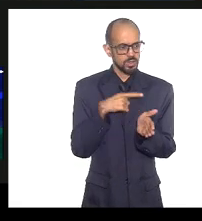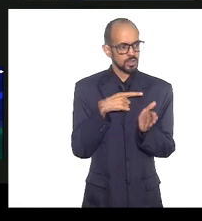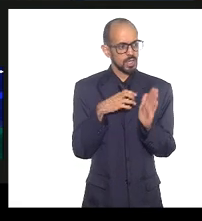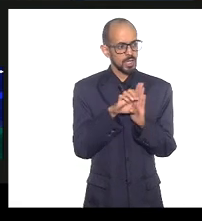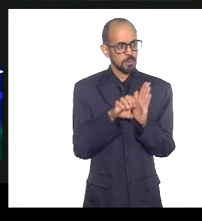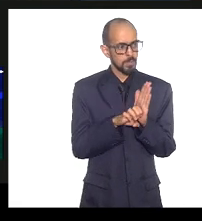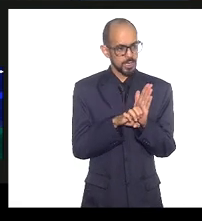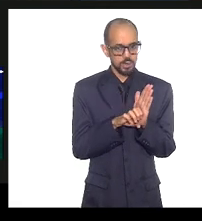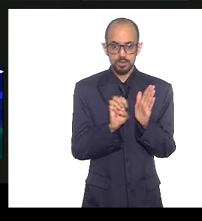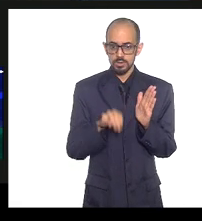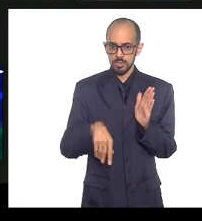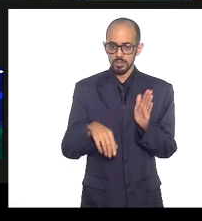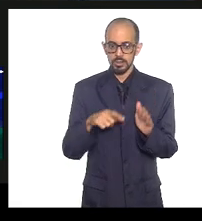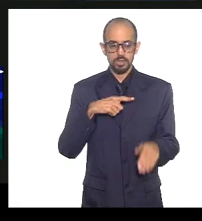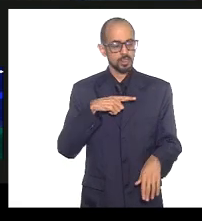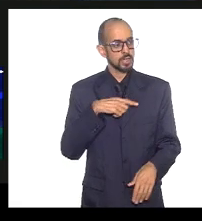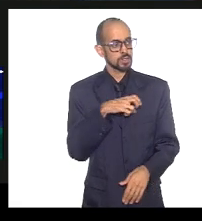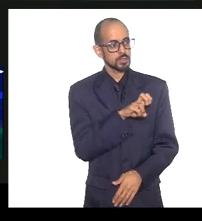emendas.